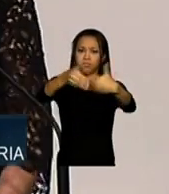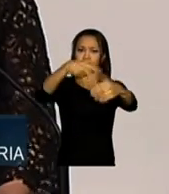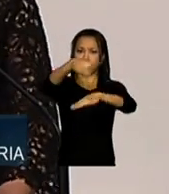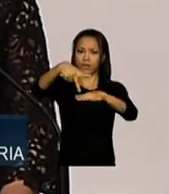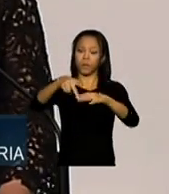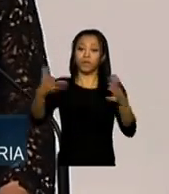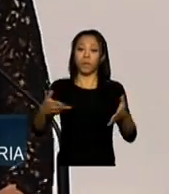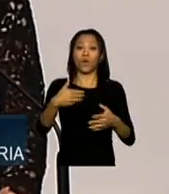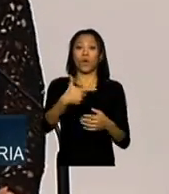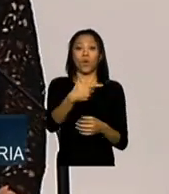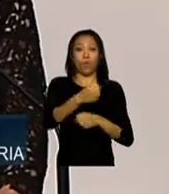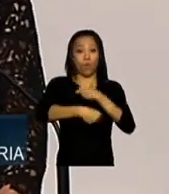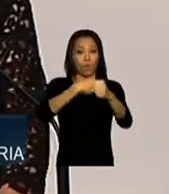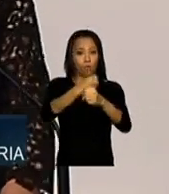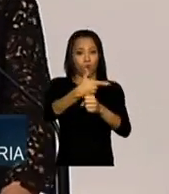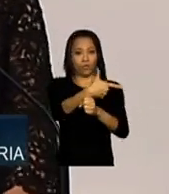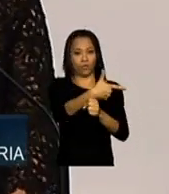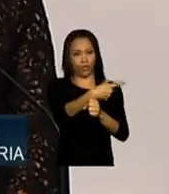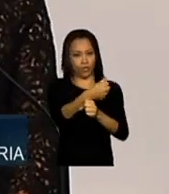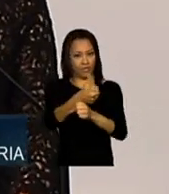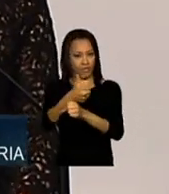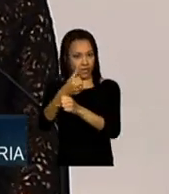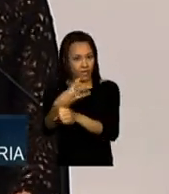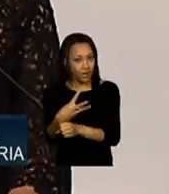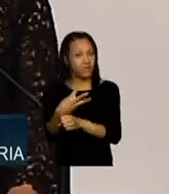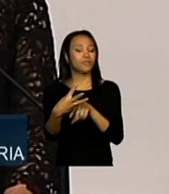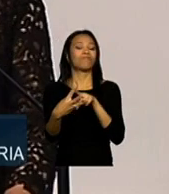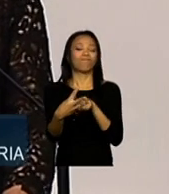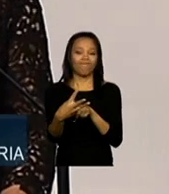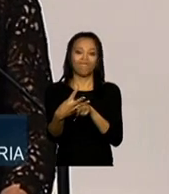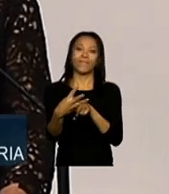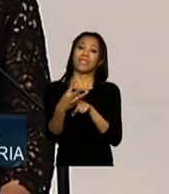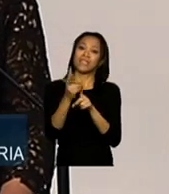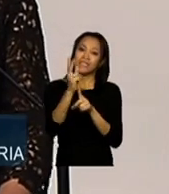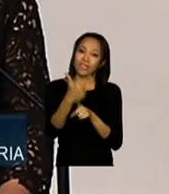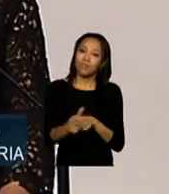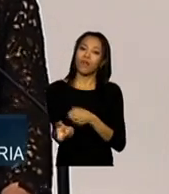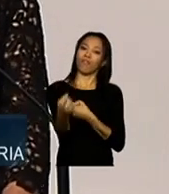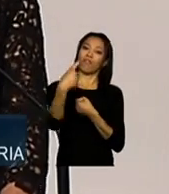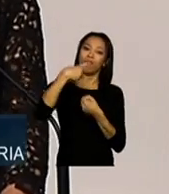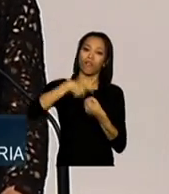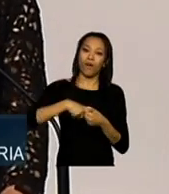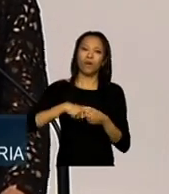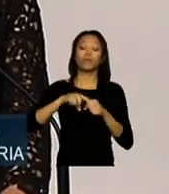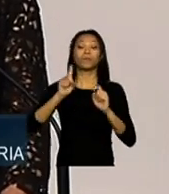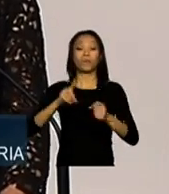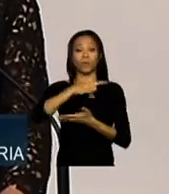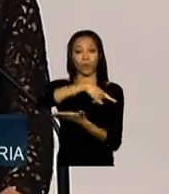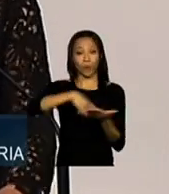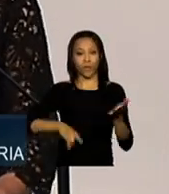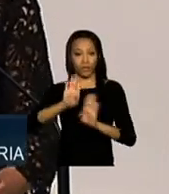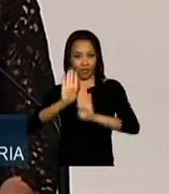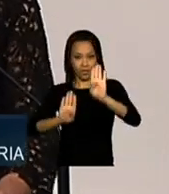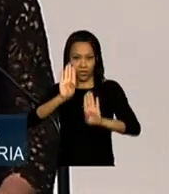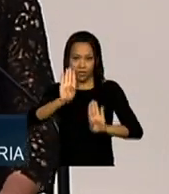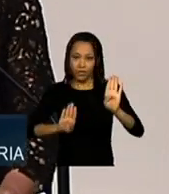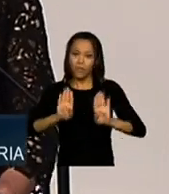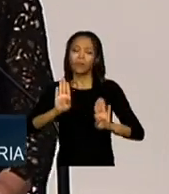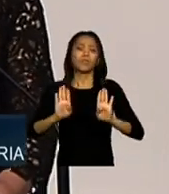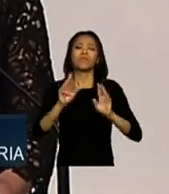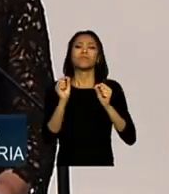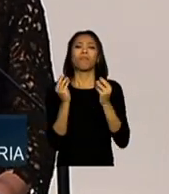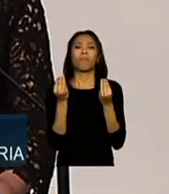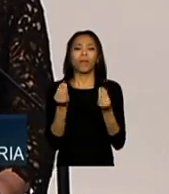2013 foi também o ano da retomada das licitações de blocos